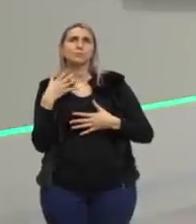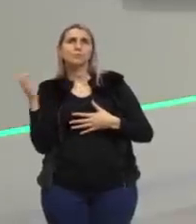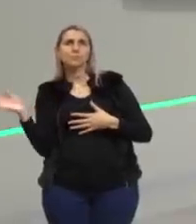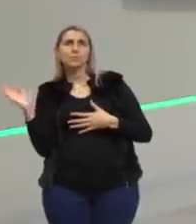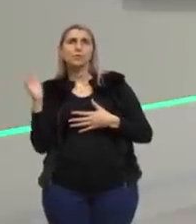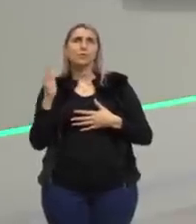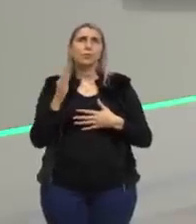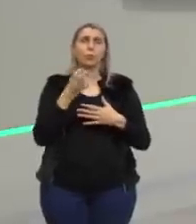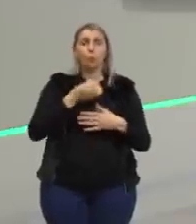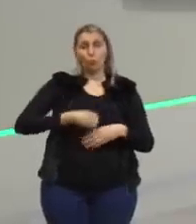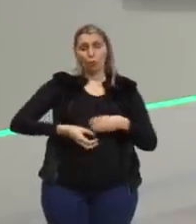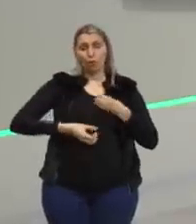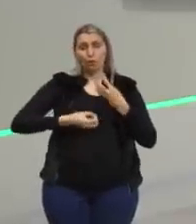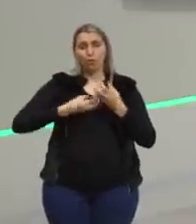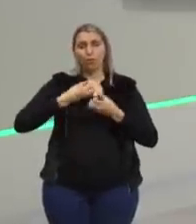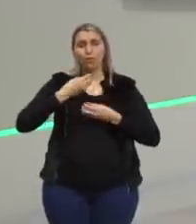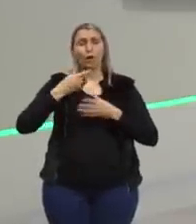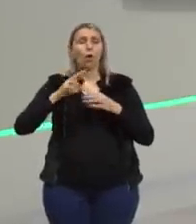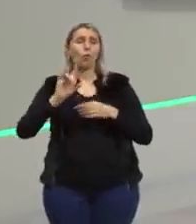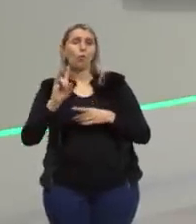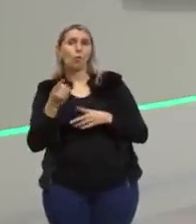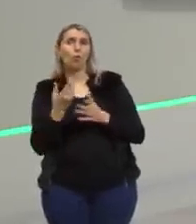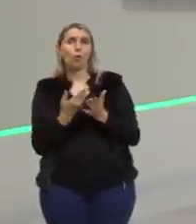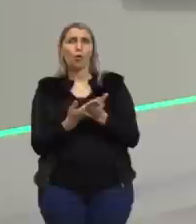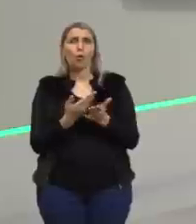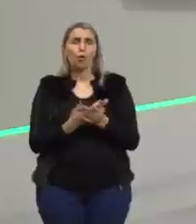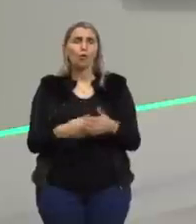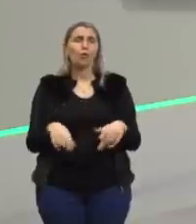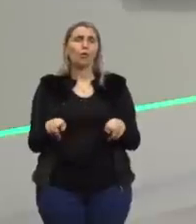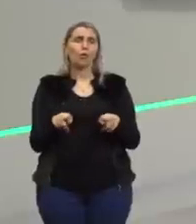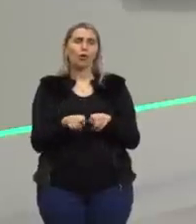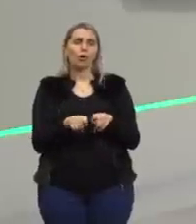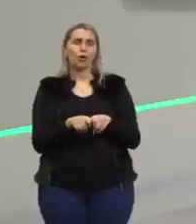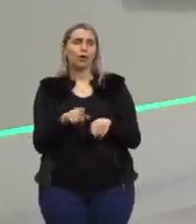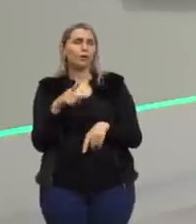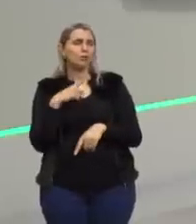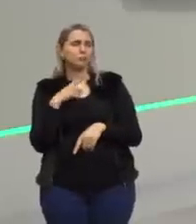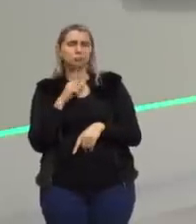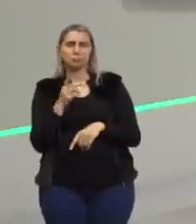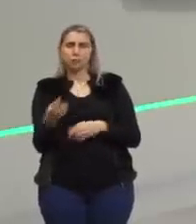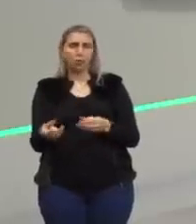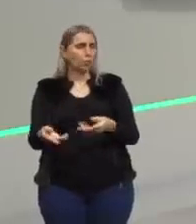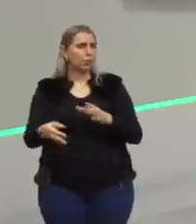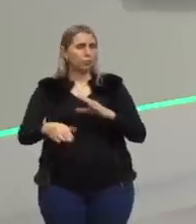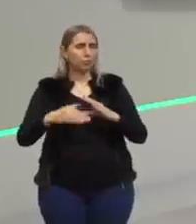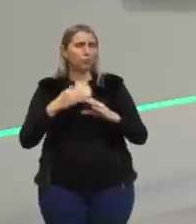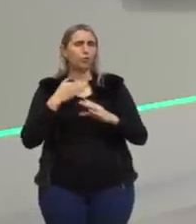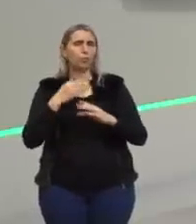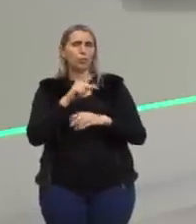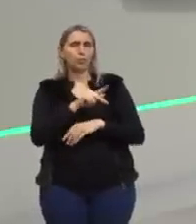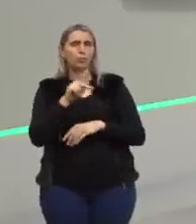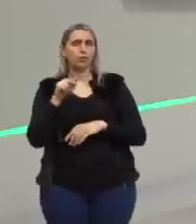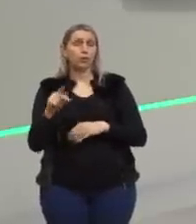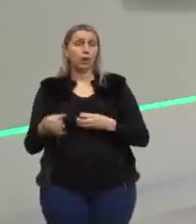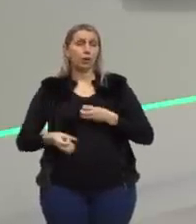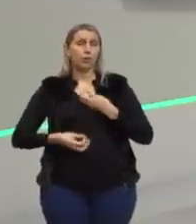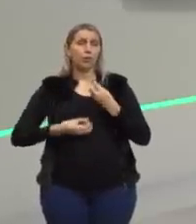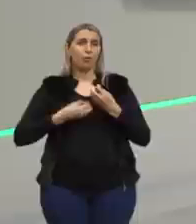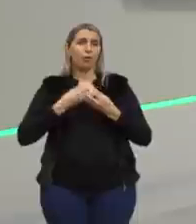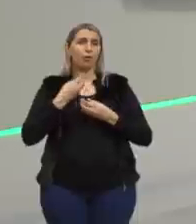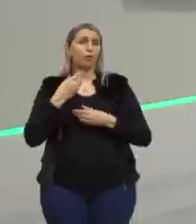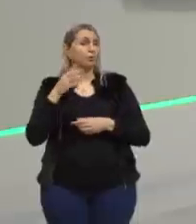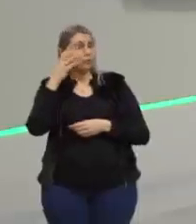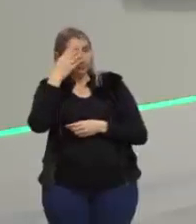trouxemos poesia na outra aula, lembram? Inclusive, tem gente ainda que não me mandou, que está me devendo.